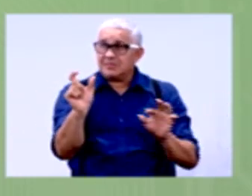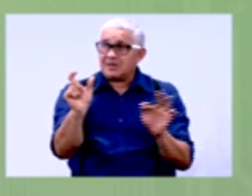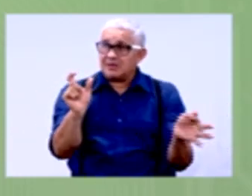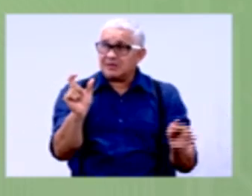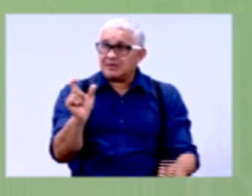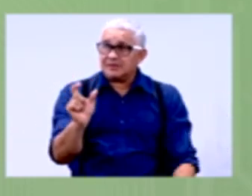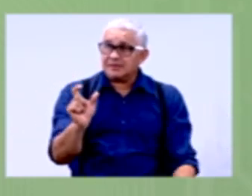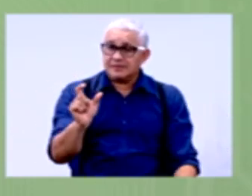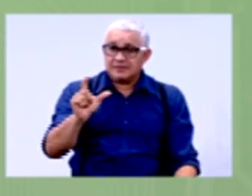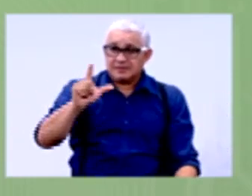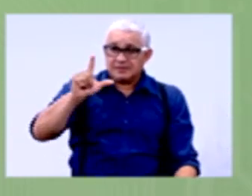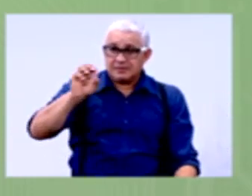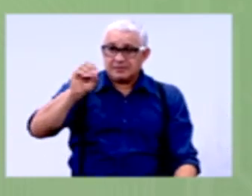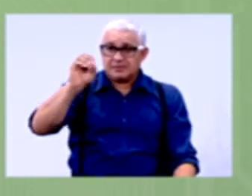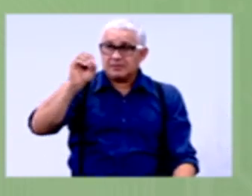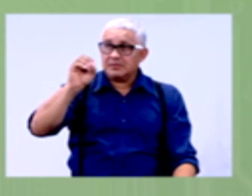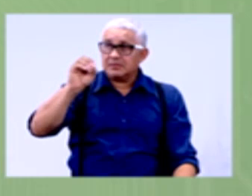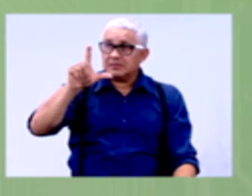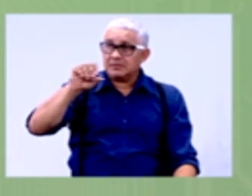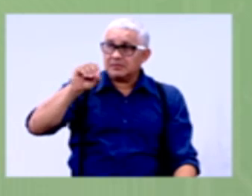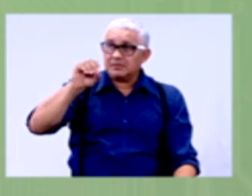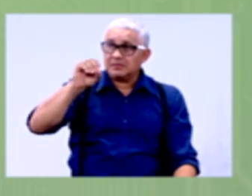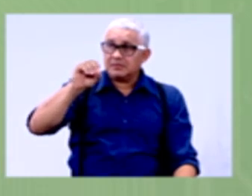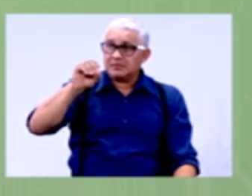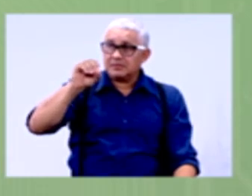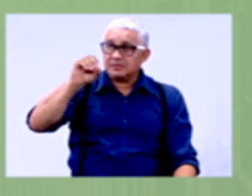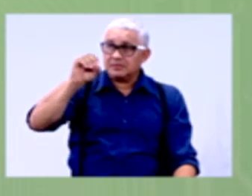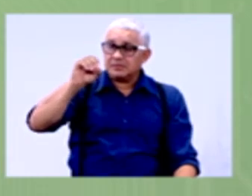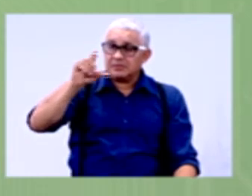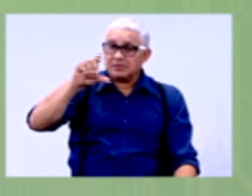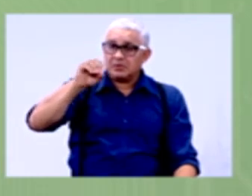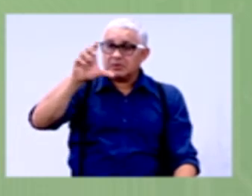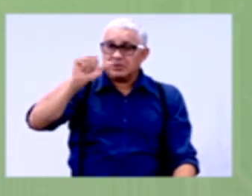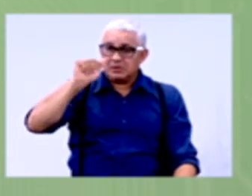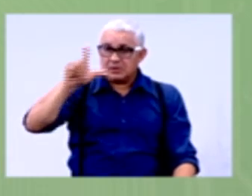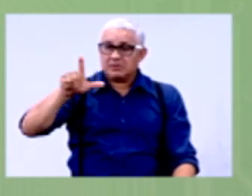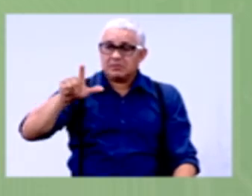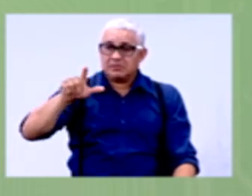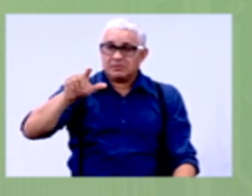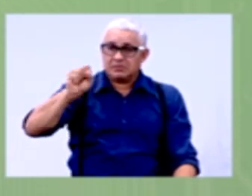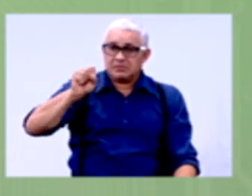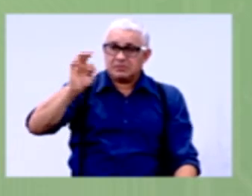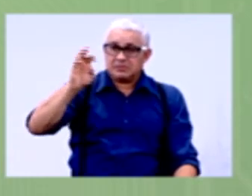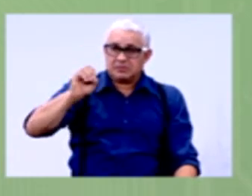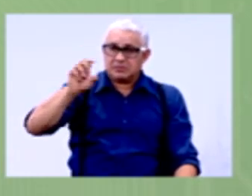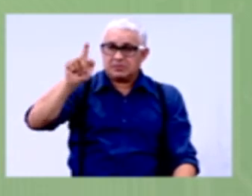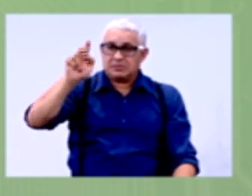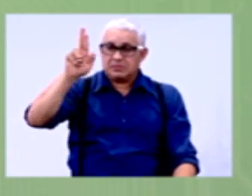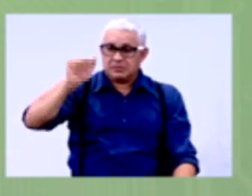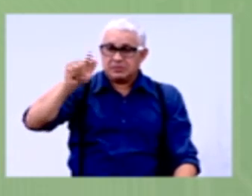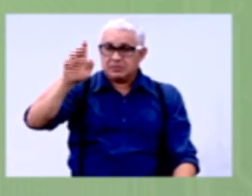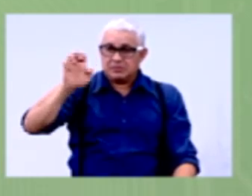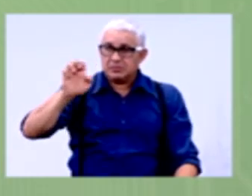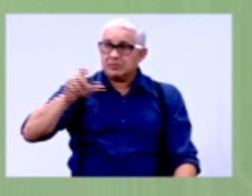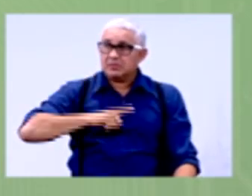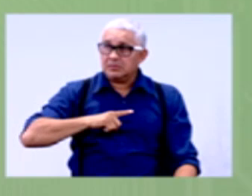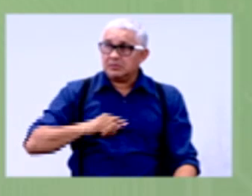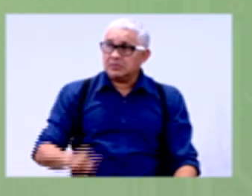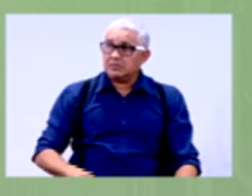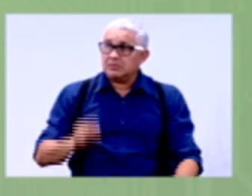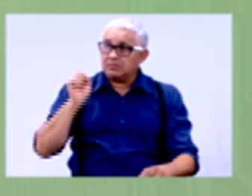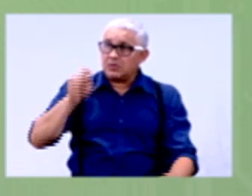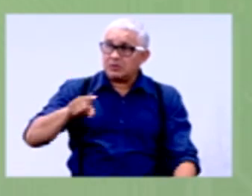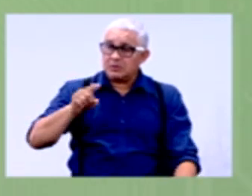estamos falando de Local Storage, lá a gente falou de Session Storage, certo? Então aqui nós temos Local Storage.setItem,